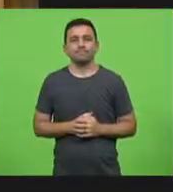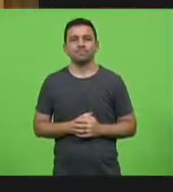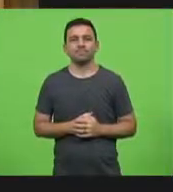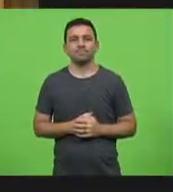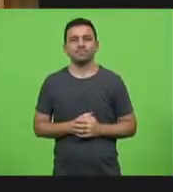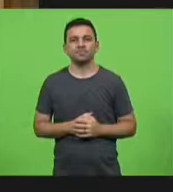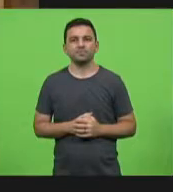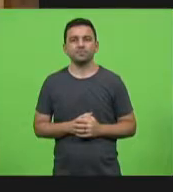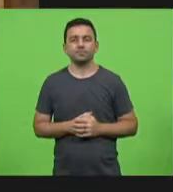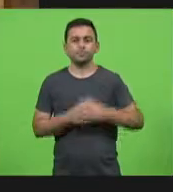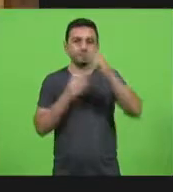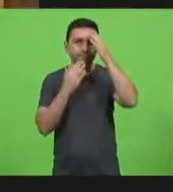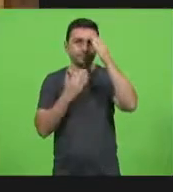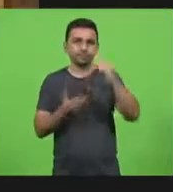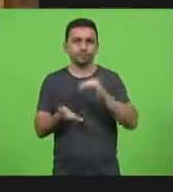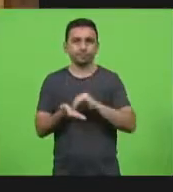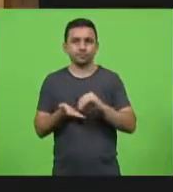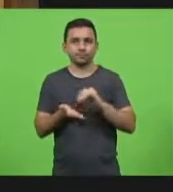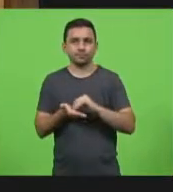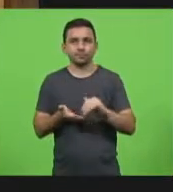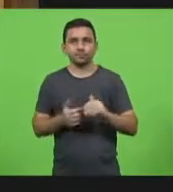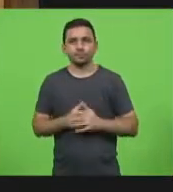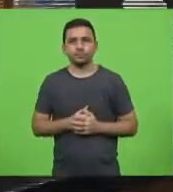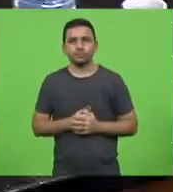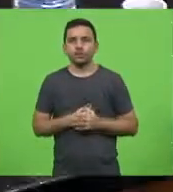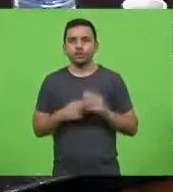Muito obrigado, secretário. Ainda na